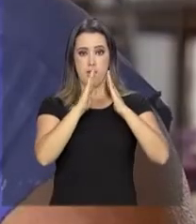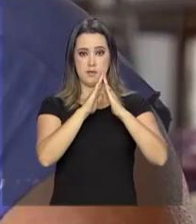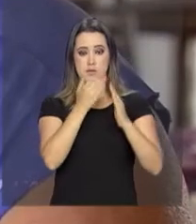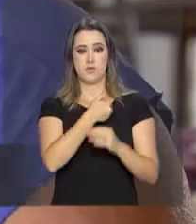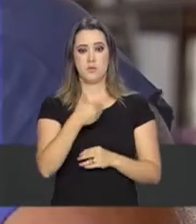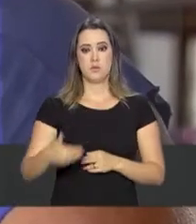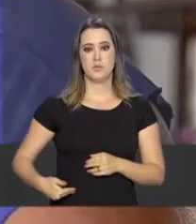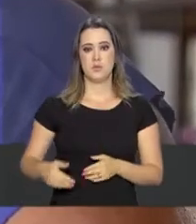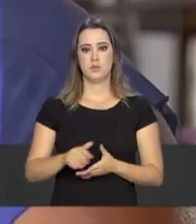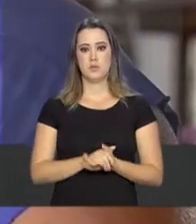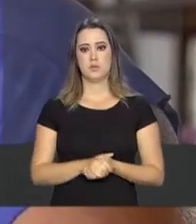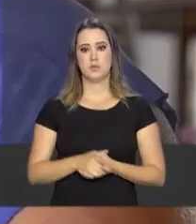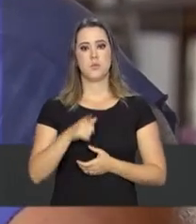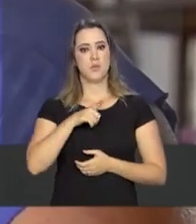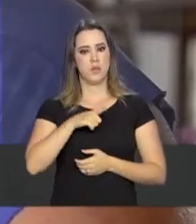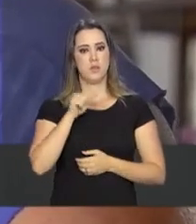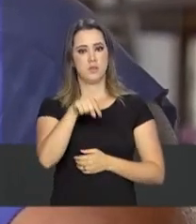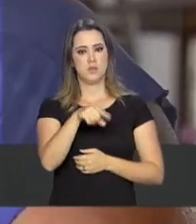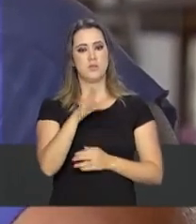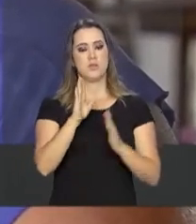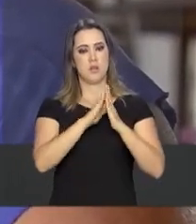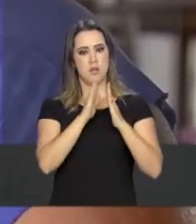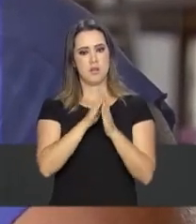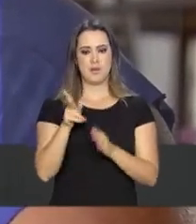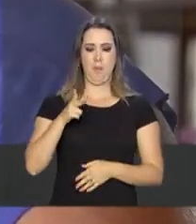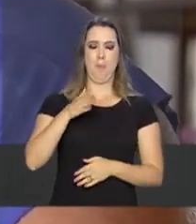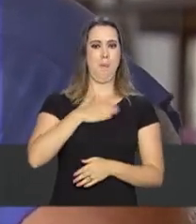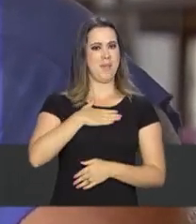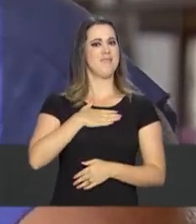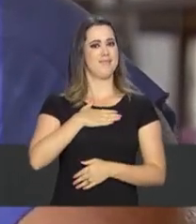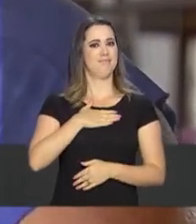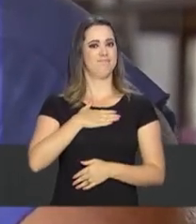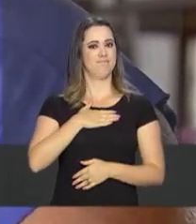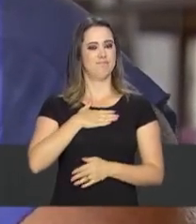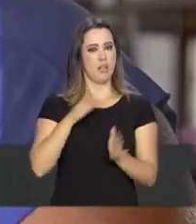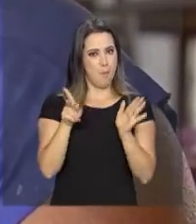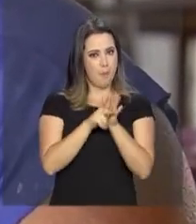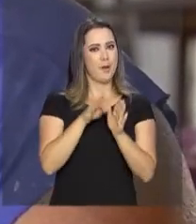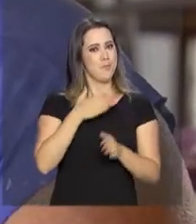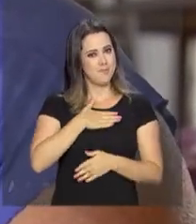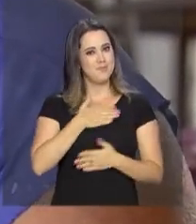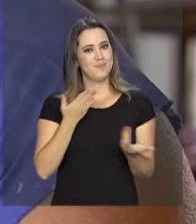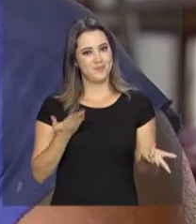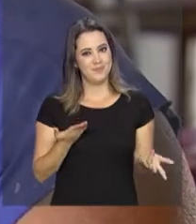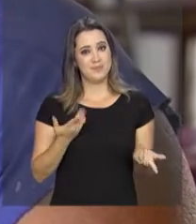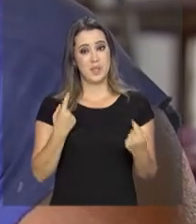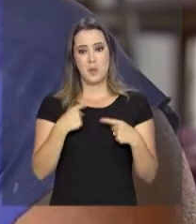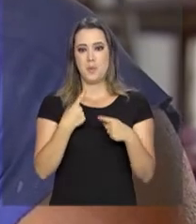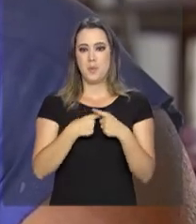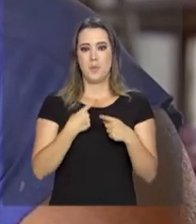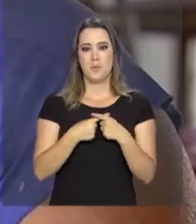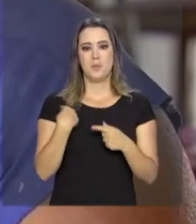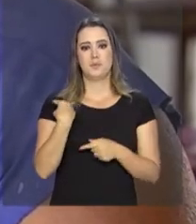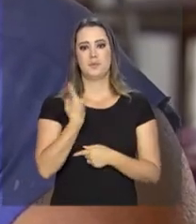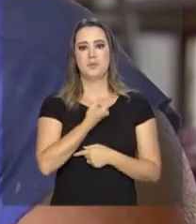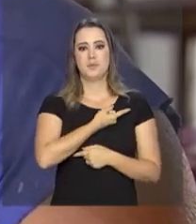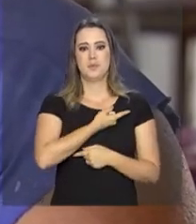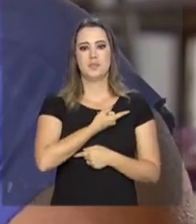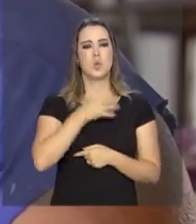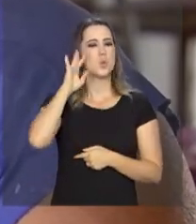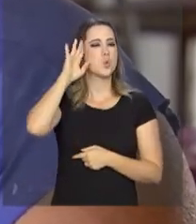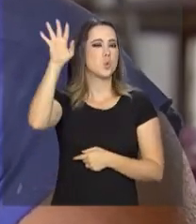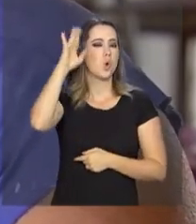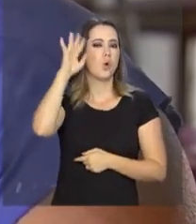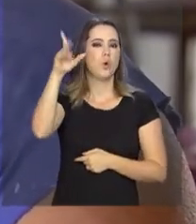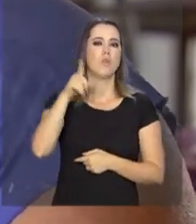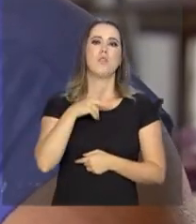Hoje, viver numa casa assim, saber que é minha, no canto que eu morava. Porque a gente fica. Que é um sonho da